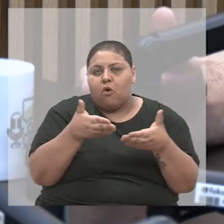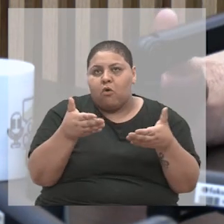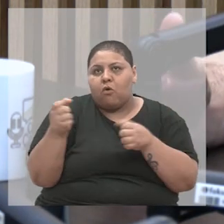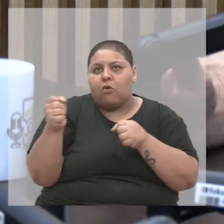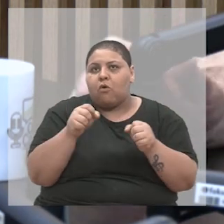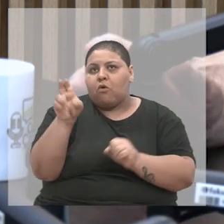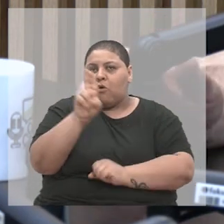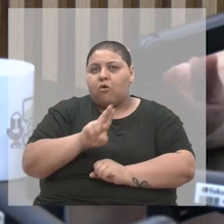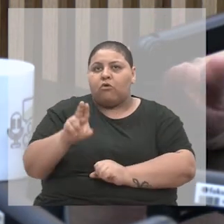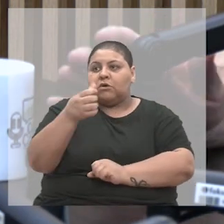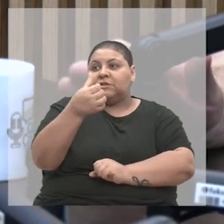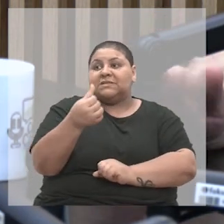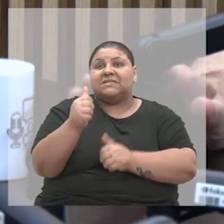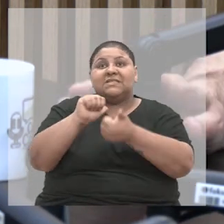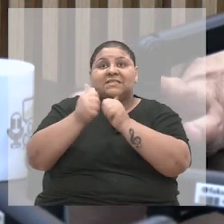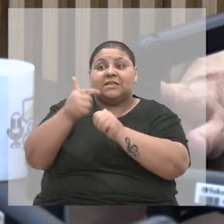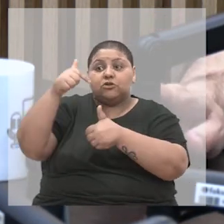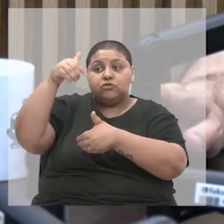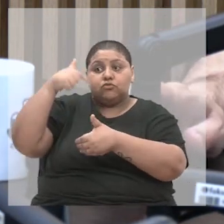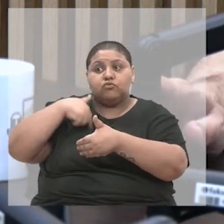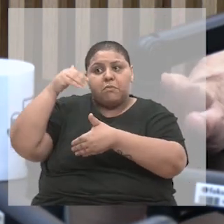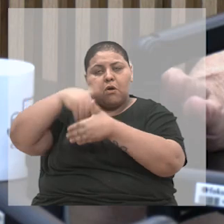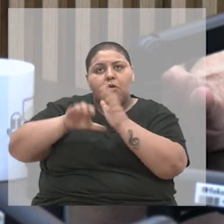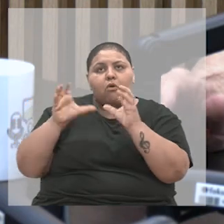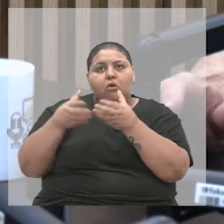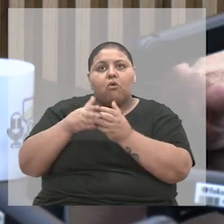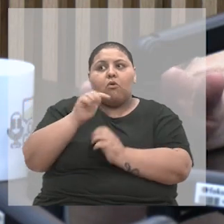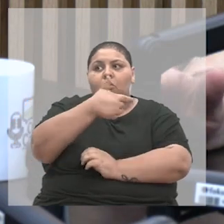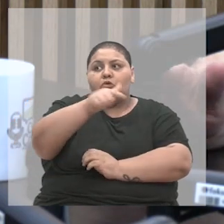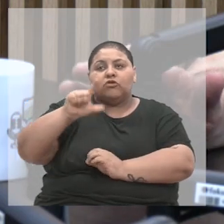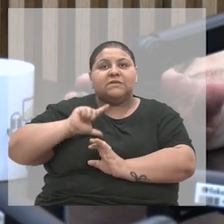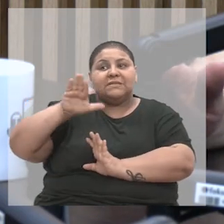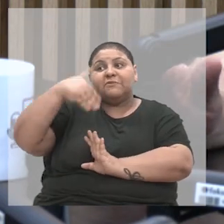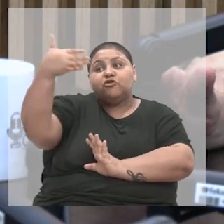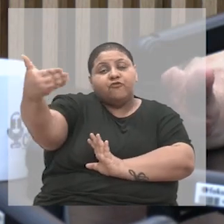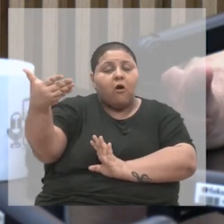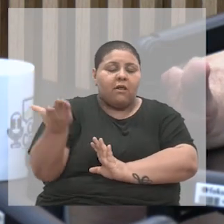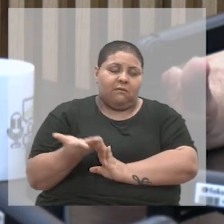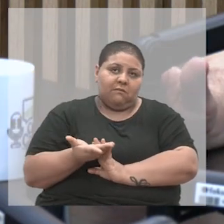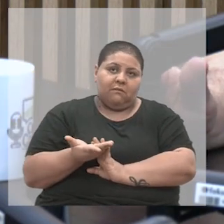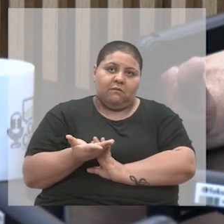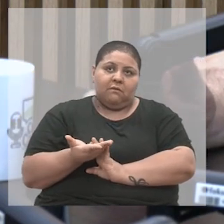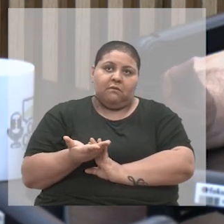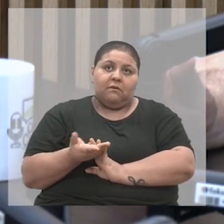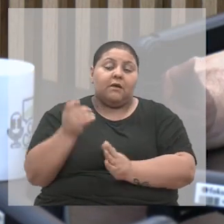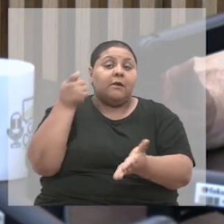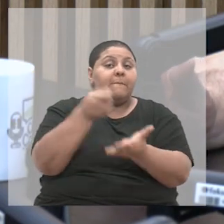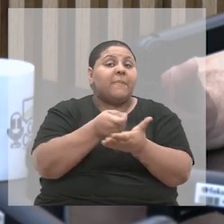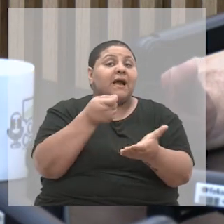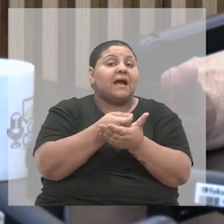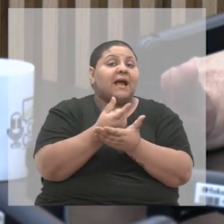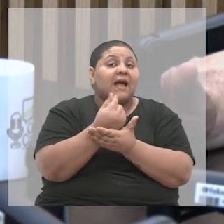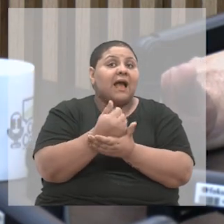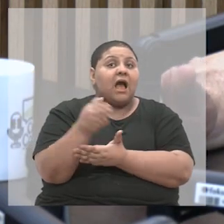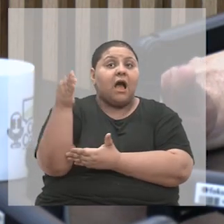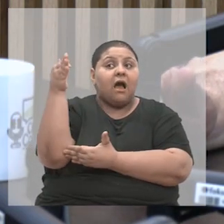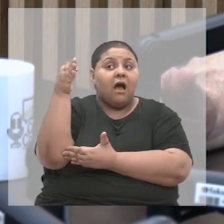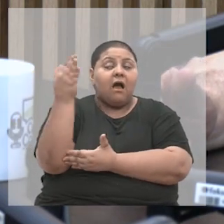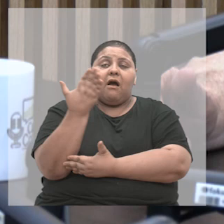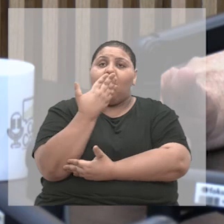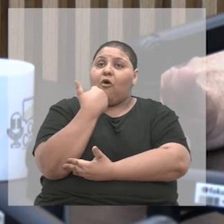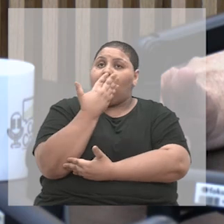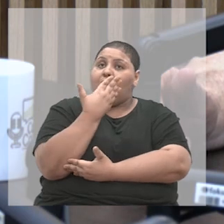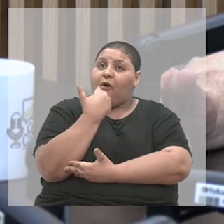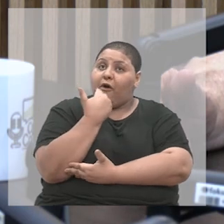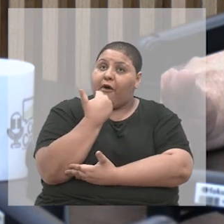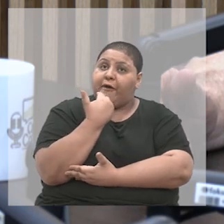equipe hoje, eu posso usar 6 atletas do meu grupo. O resto tem que ser todo mundo de fora. E pagar